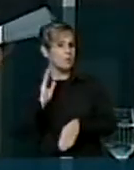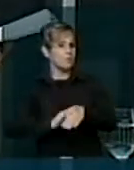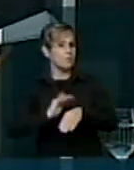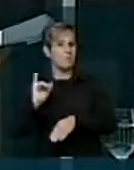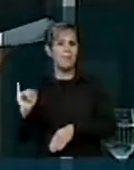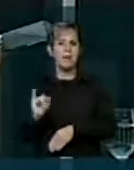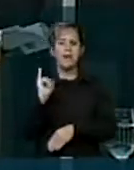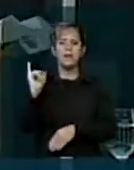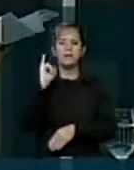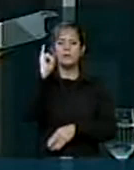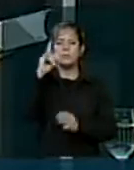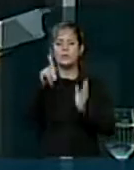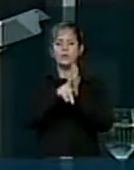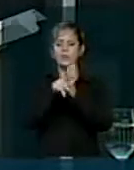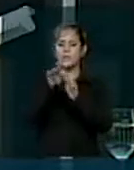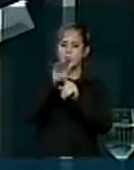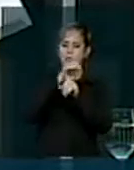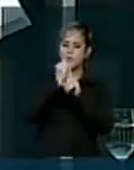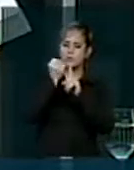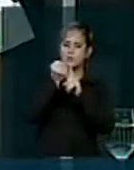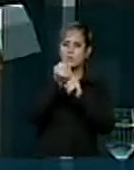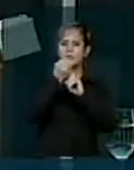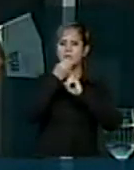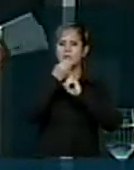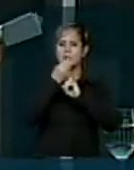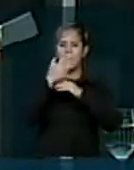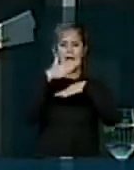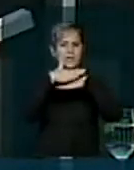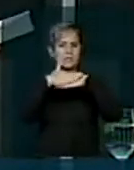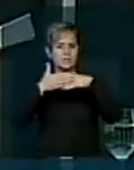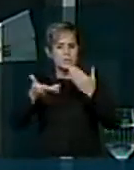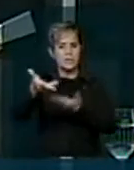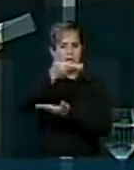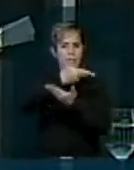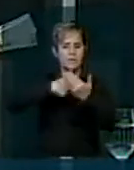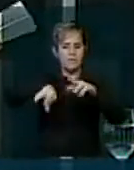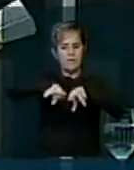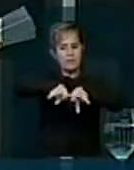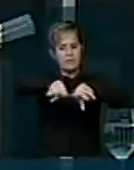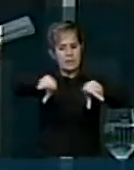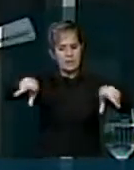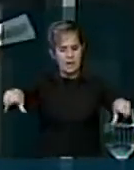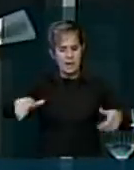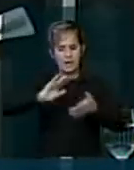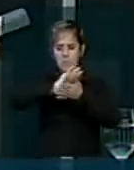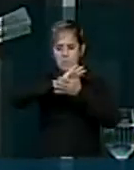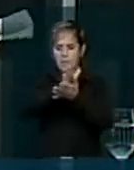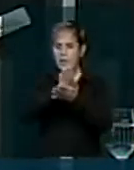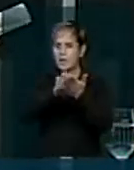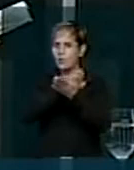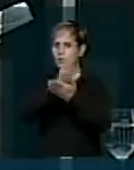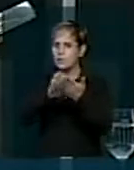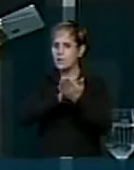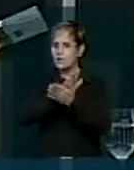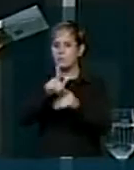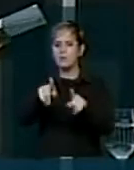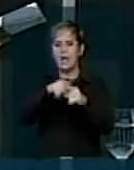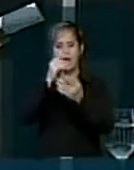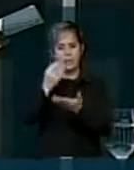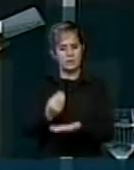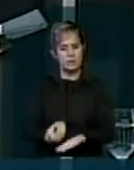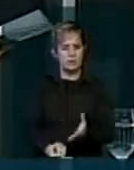de uma sociedade fraterna, pluralista, sem preconceitos, fundada